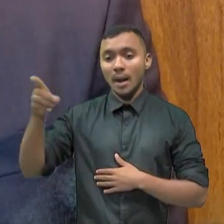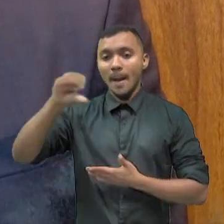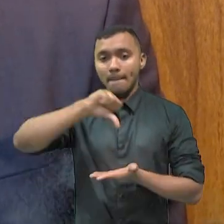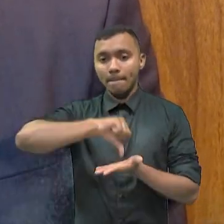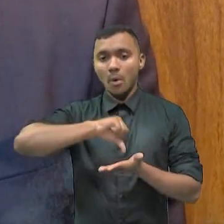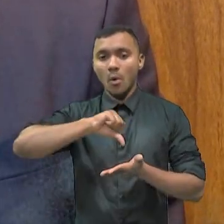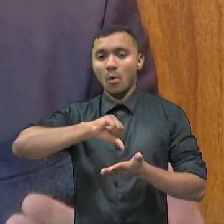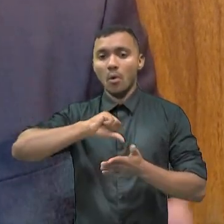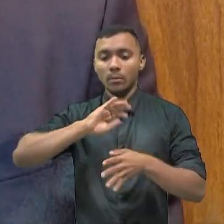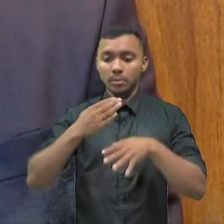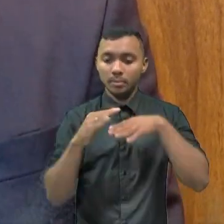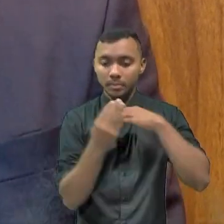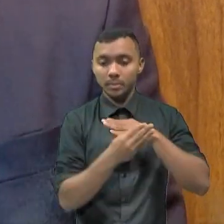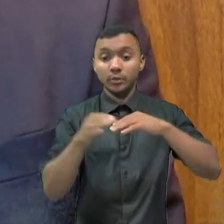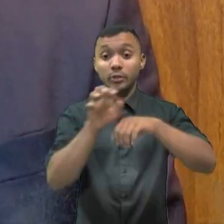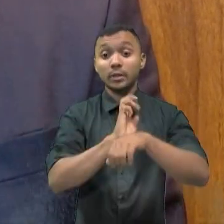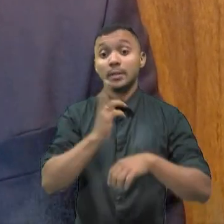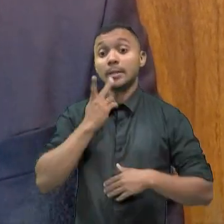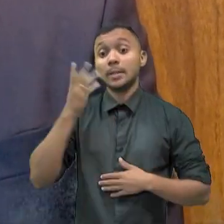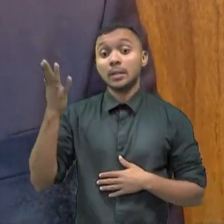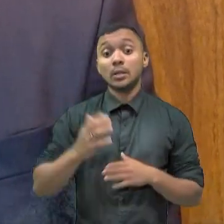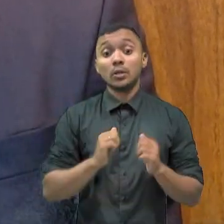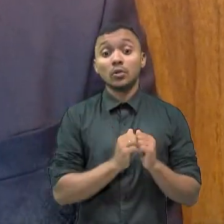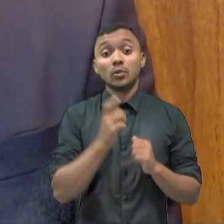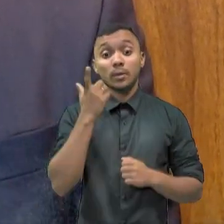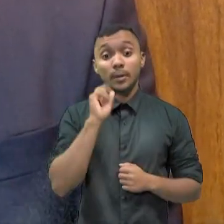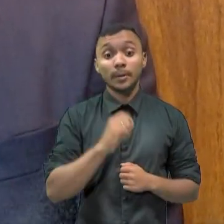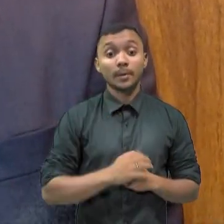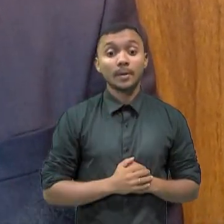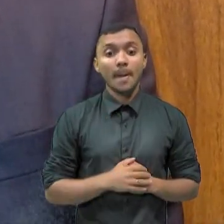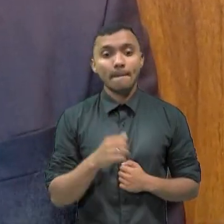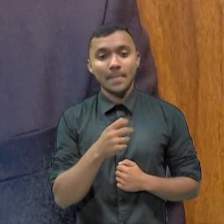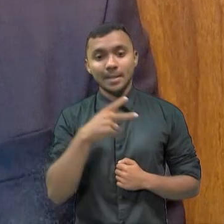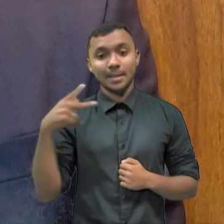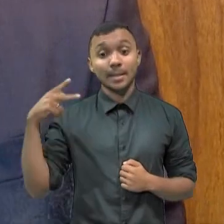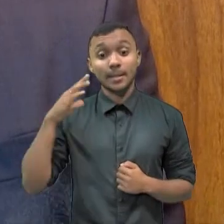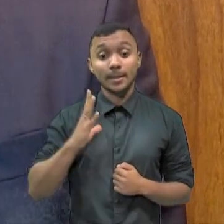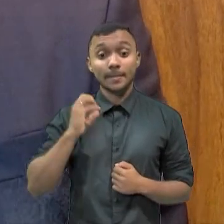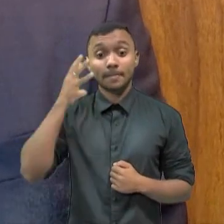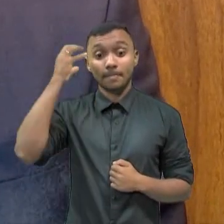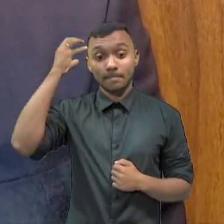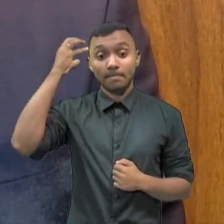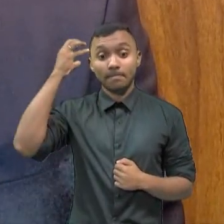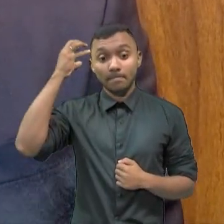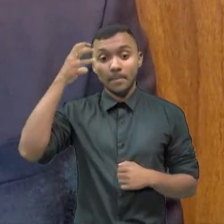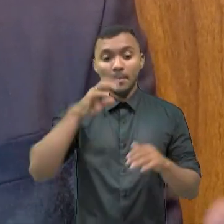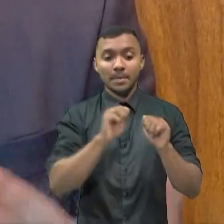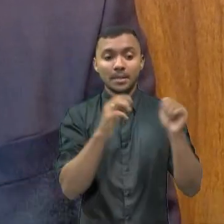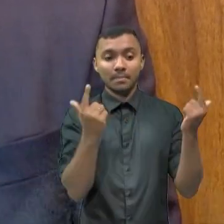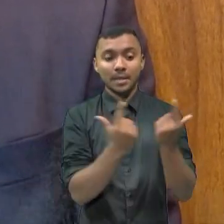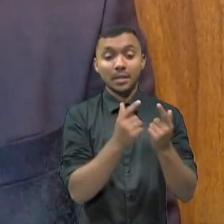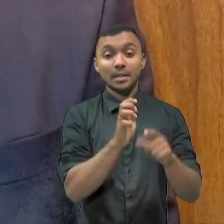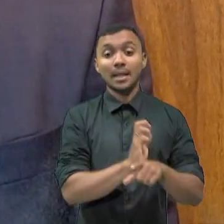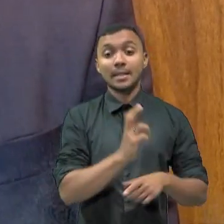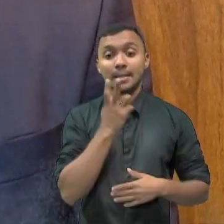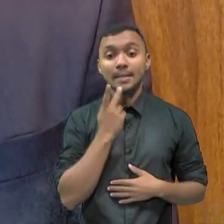do Ceará, com a grande chancela do presidente Evandro Leitão, presidente da Assembleia Legislativa Cearense,